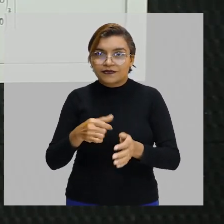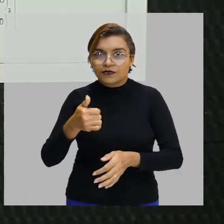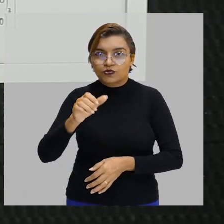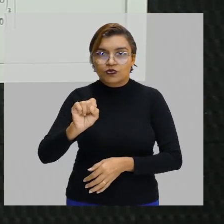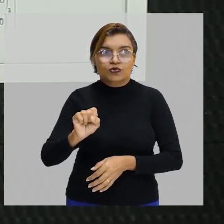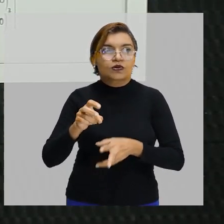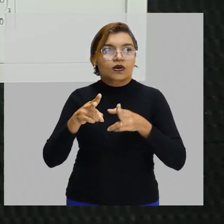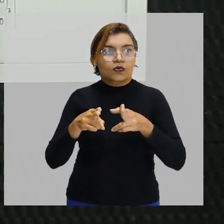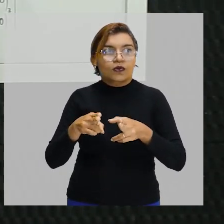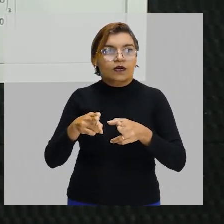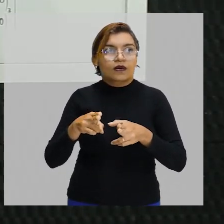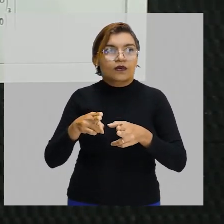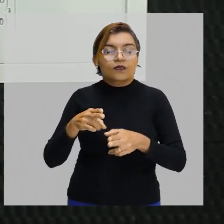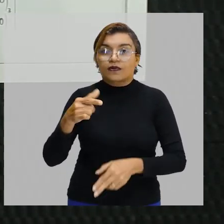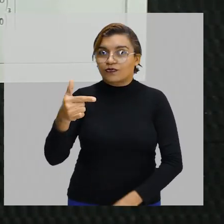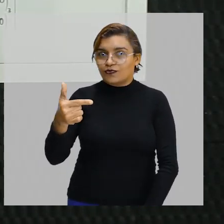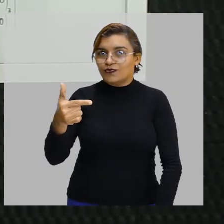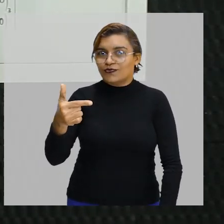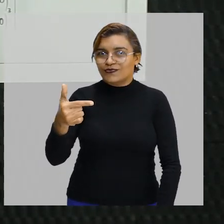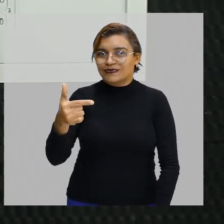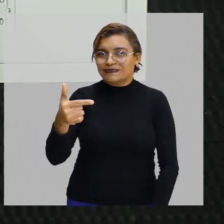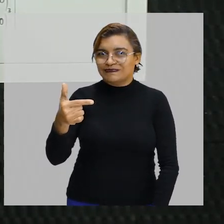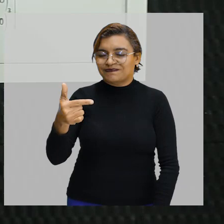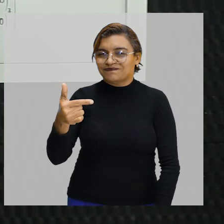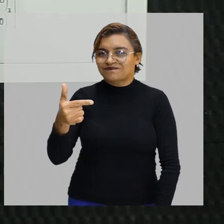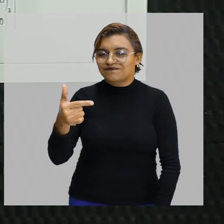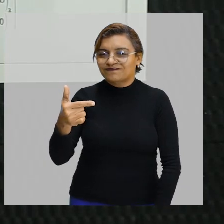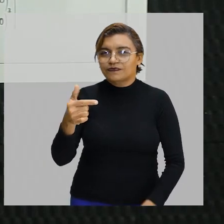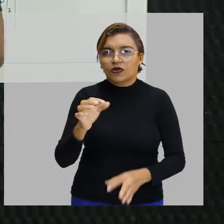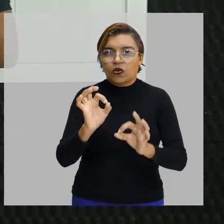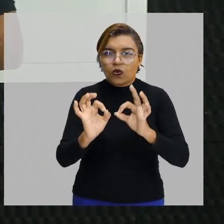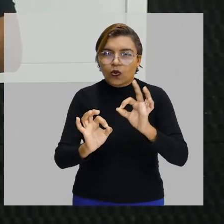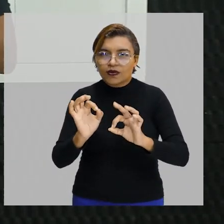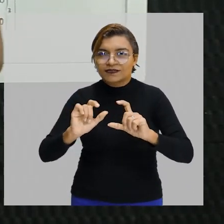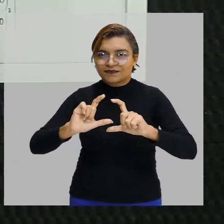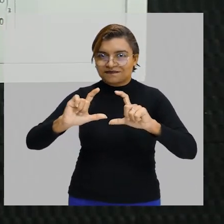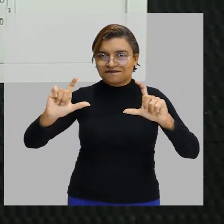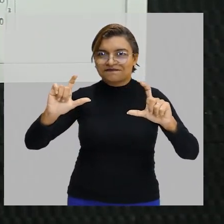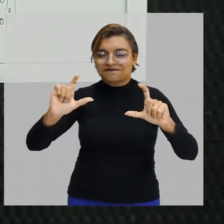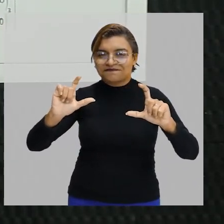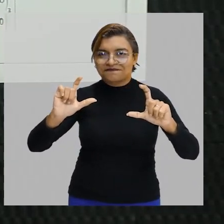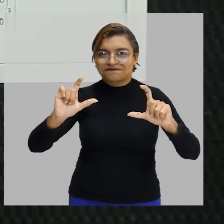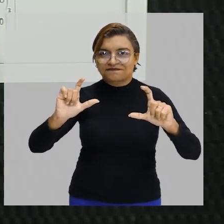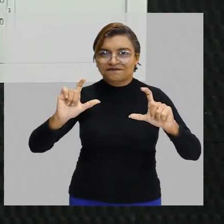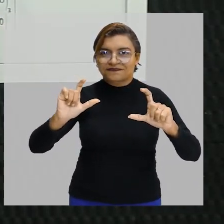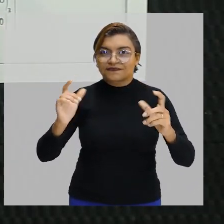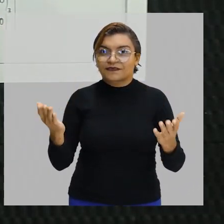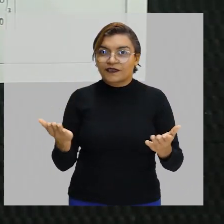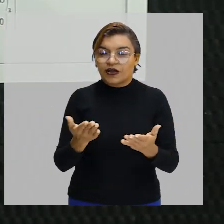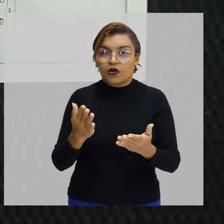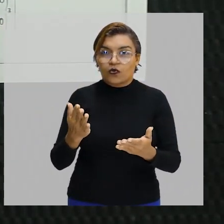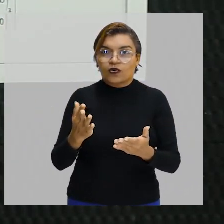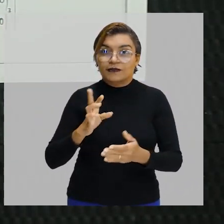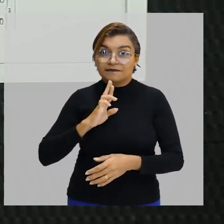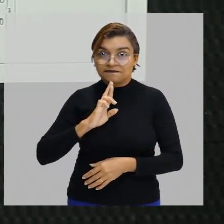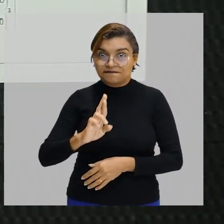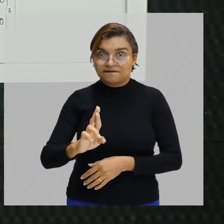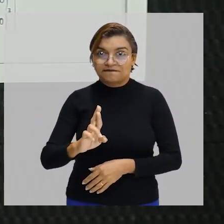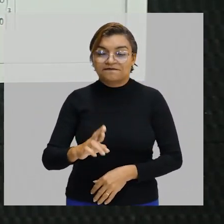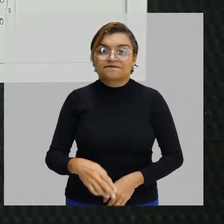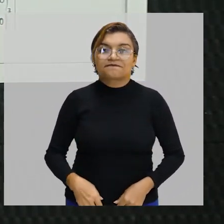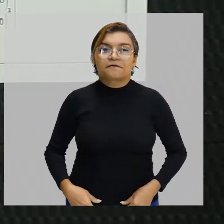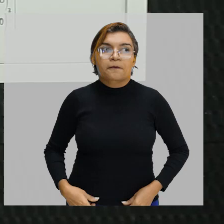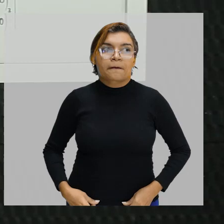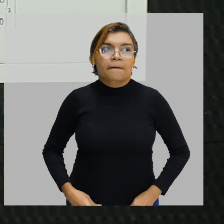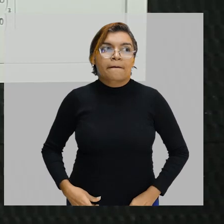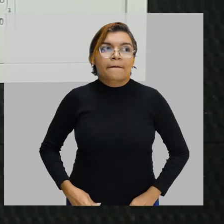2. O valor aqui é 2. Tá? Então, você montou aqui a equação. Basta você resolver agora, certo? Então,